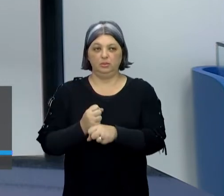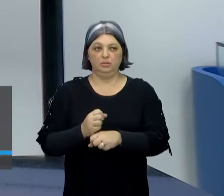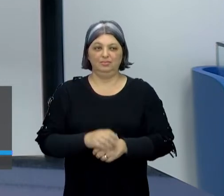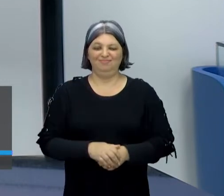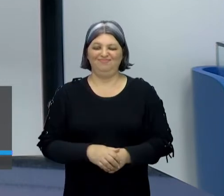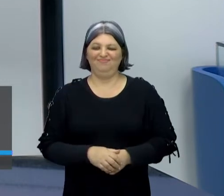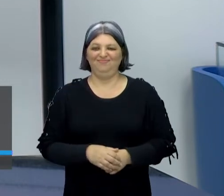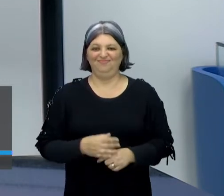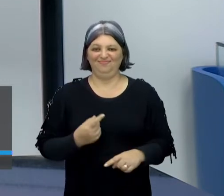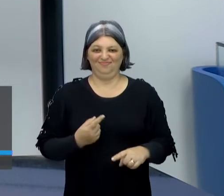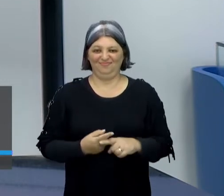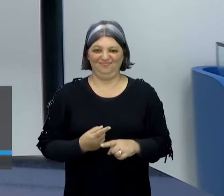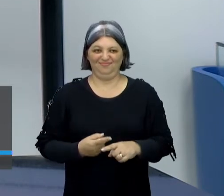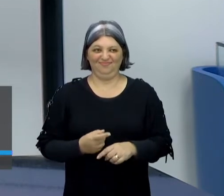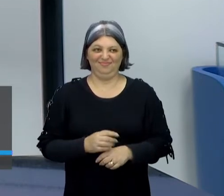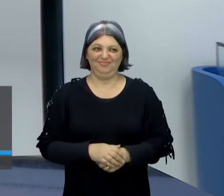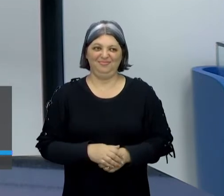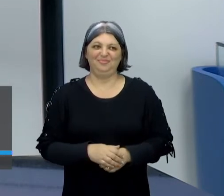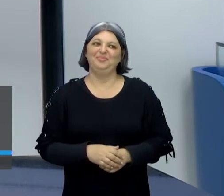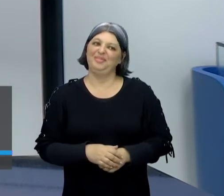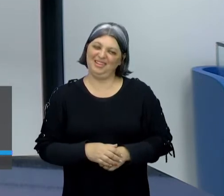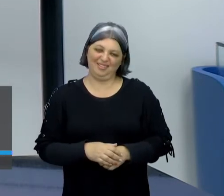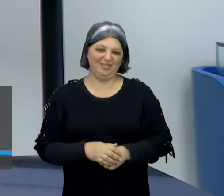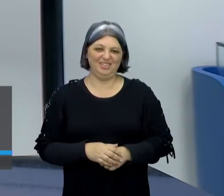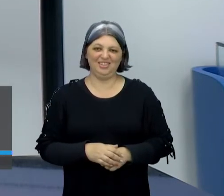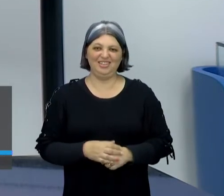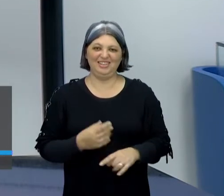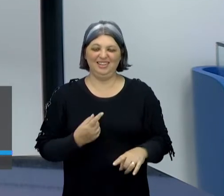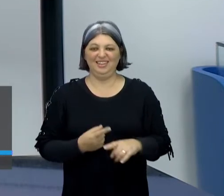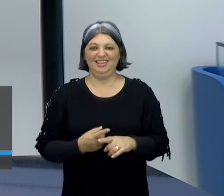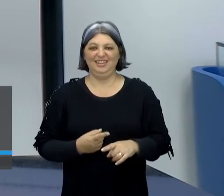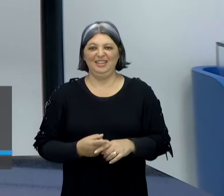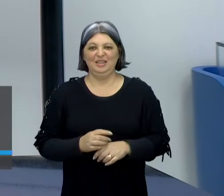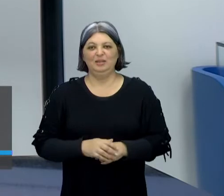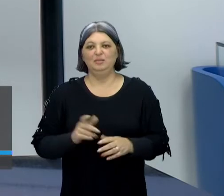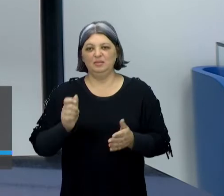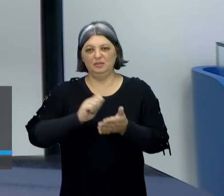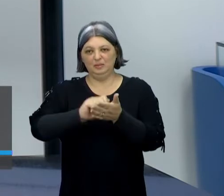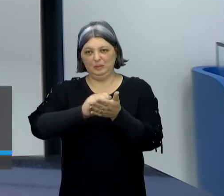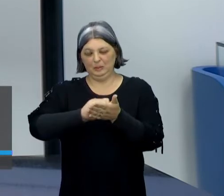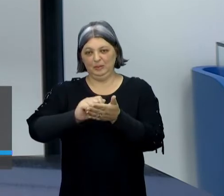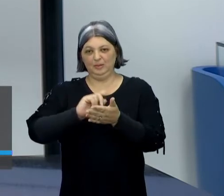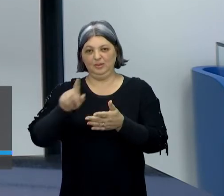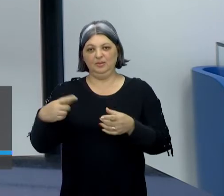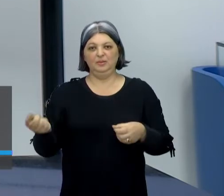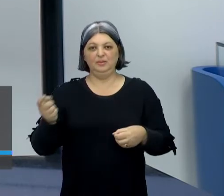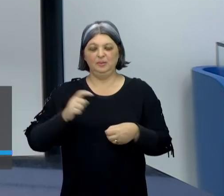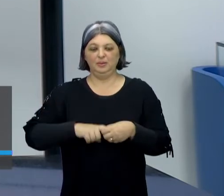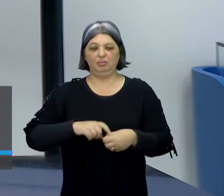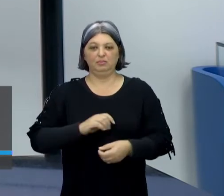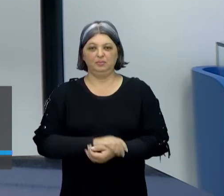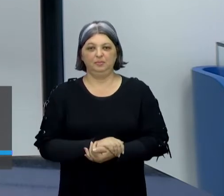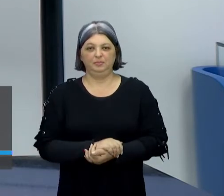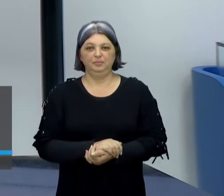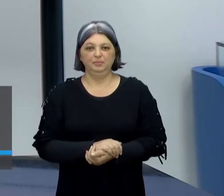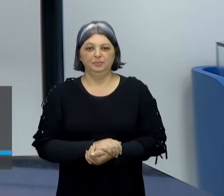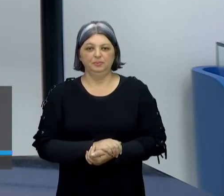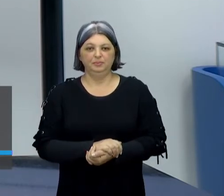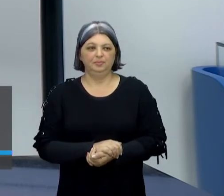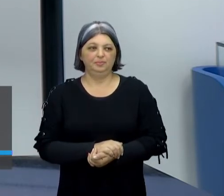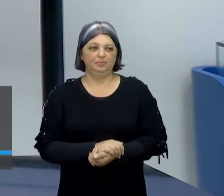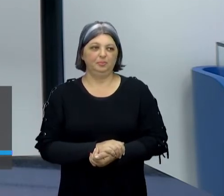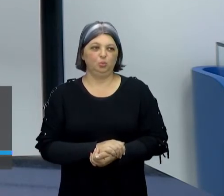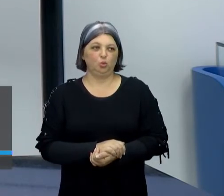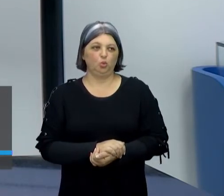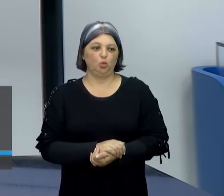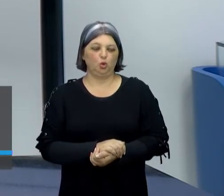para vocês verem aí a diferença. Vou colocar aqui, vou apagar porque pode ser que eu volte. Vou apagar todo o slide. Então essa é